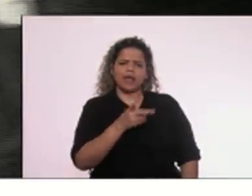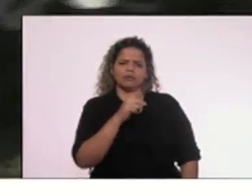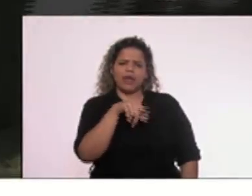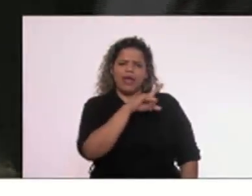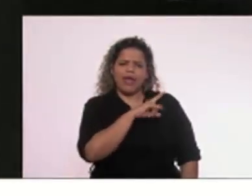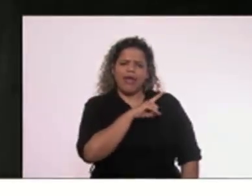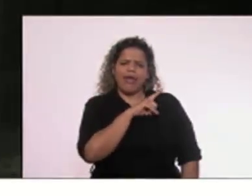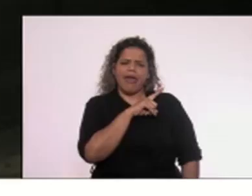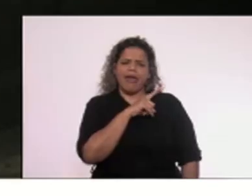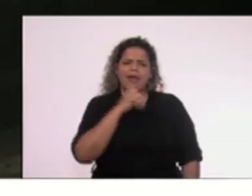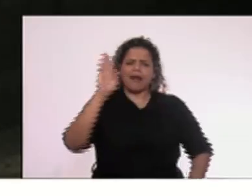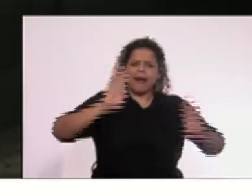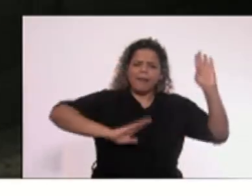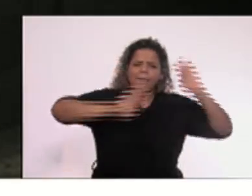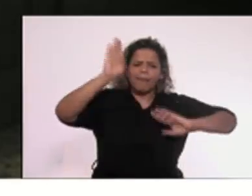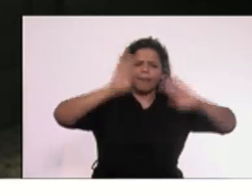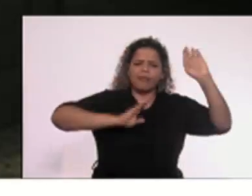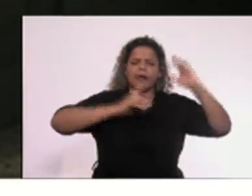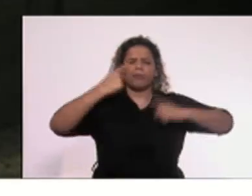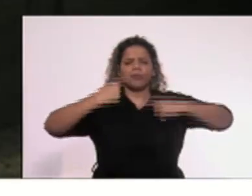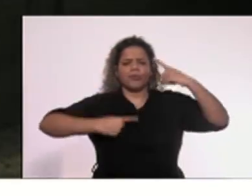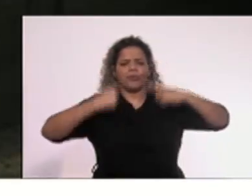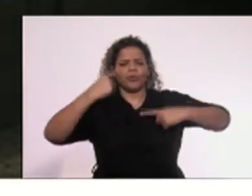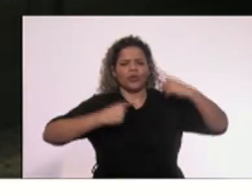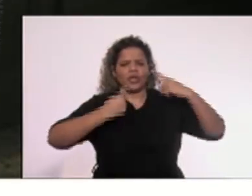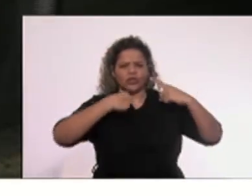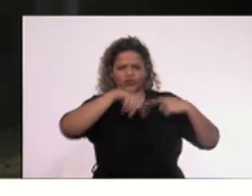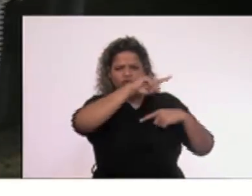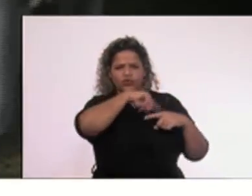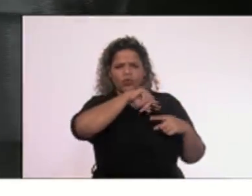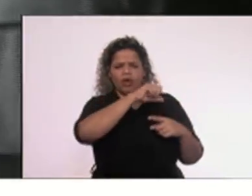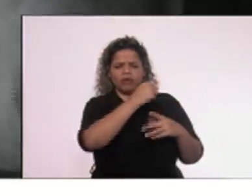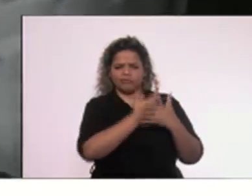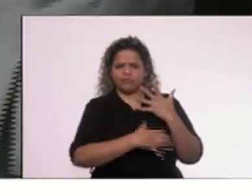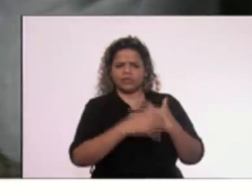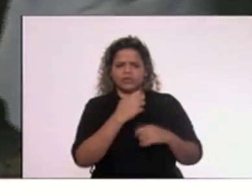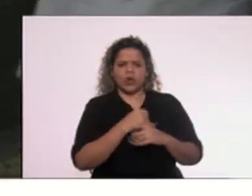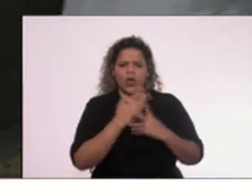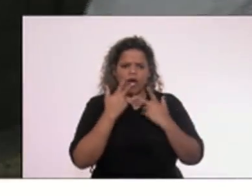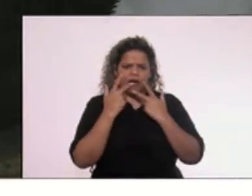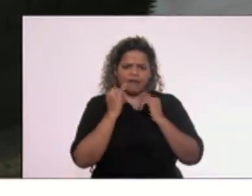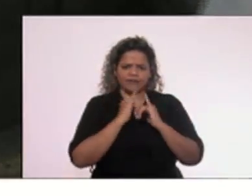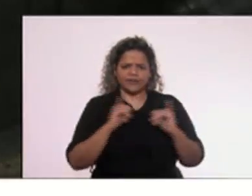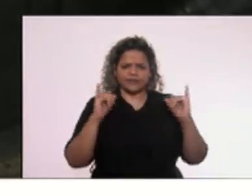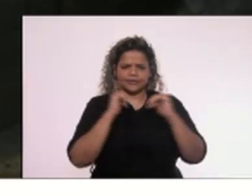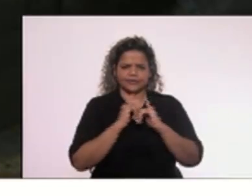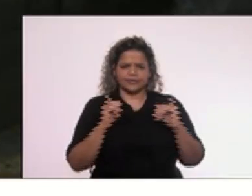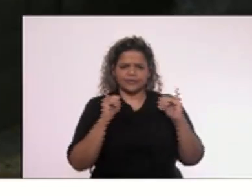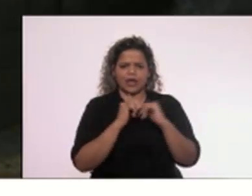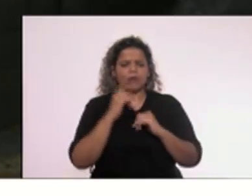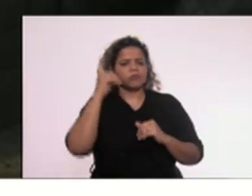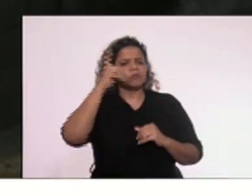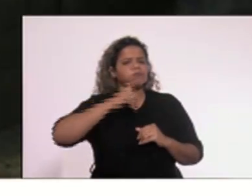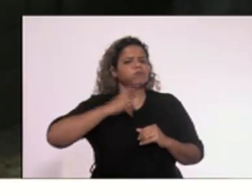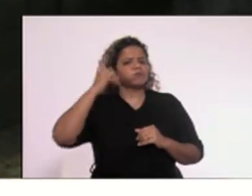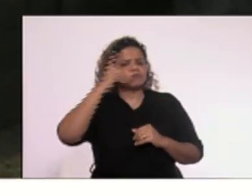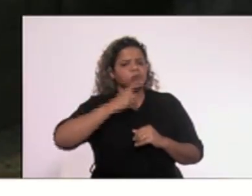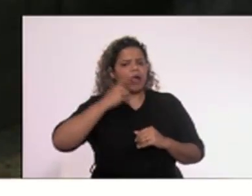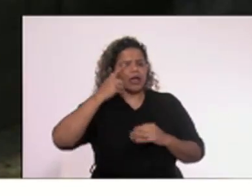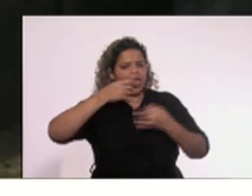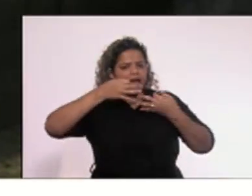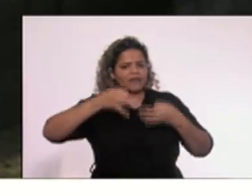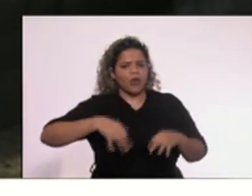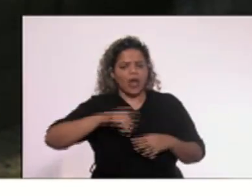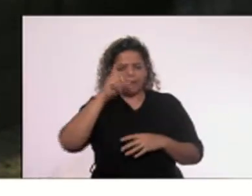feito campanha política na última eleição para ambos. Quero dizer aqui que o deputado que afirmou isso